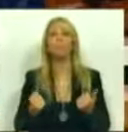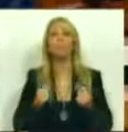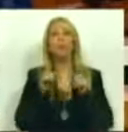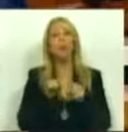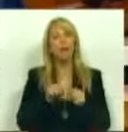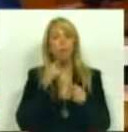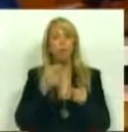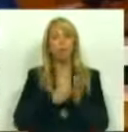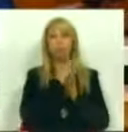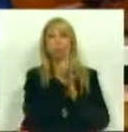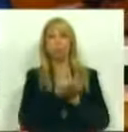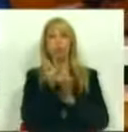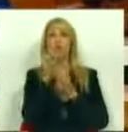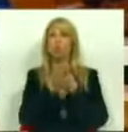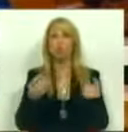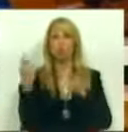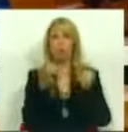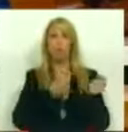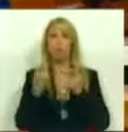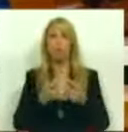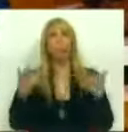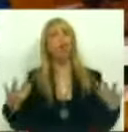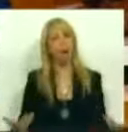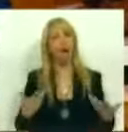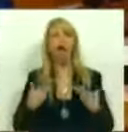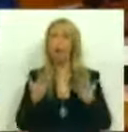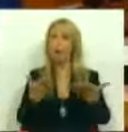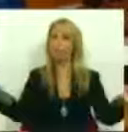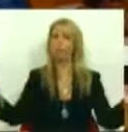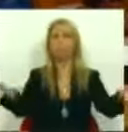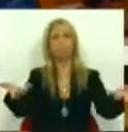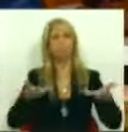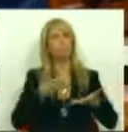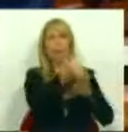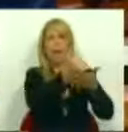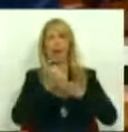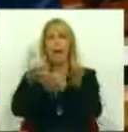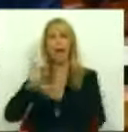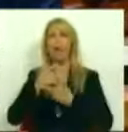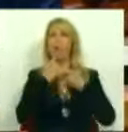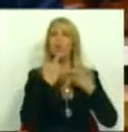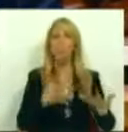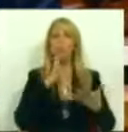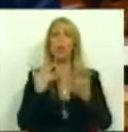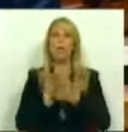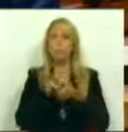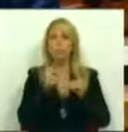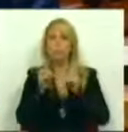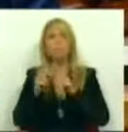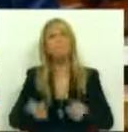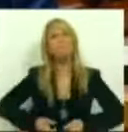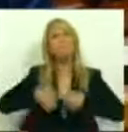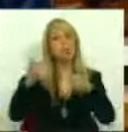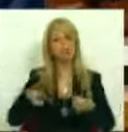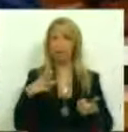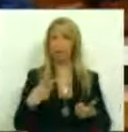apresentamos neste debate fica agora aberto a receber contributos de todos para que possa ser melhorado e enriquecido. E,